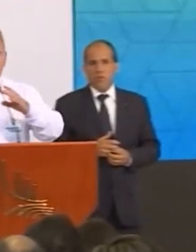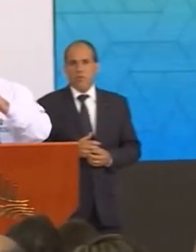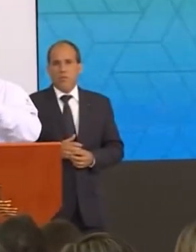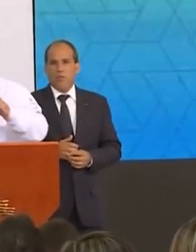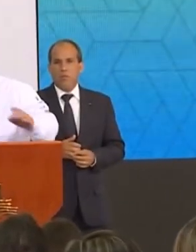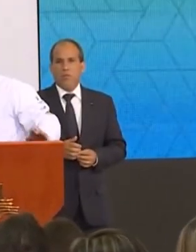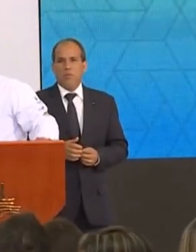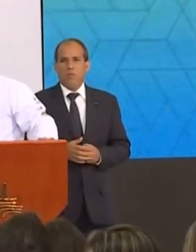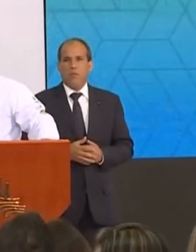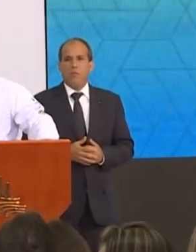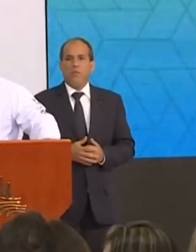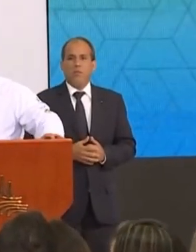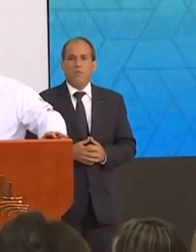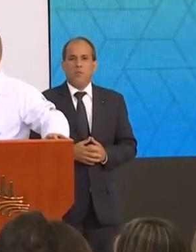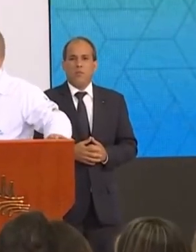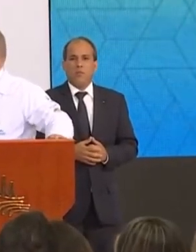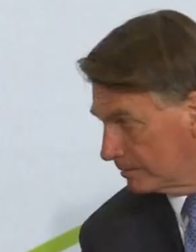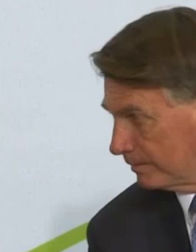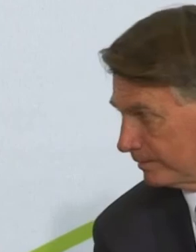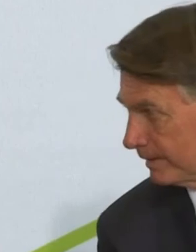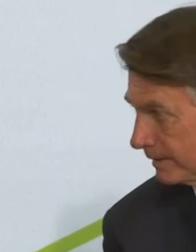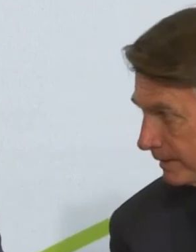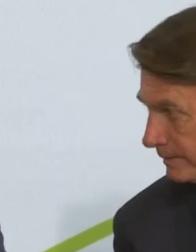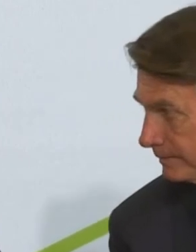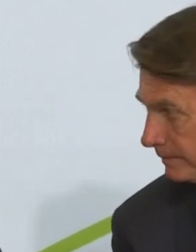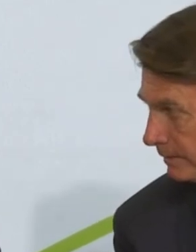de geografia e estatística e não percentual da população vulnerável